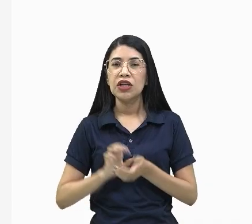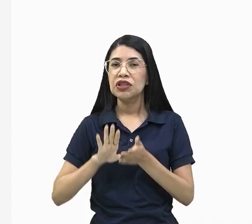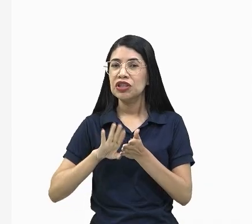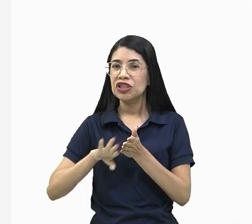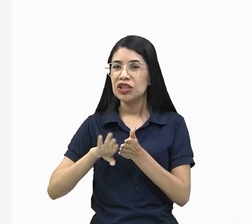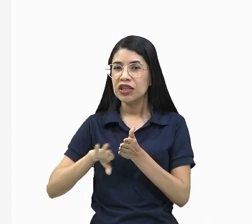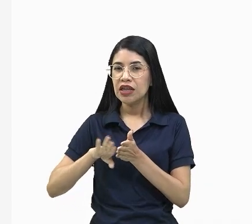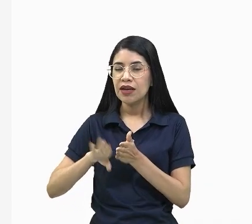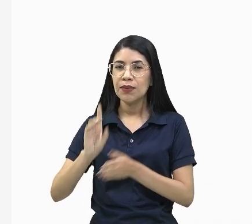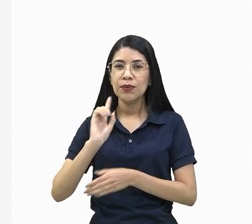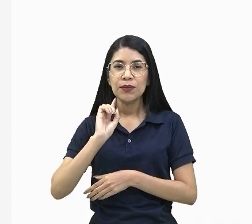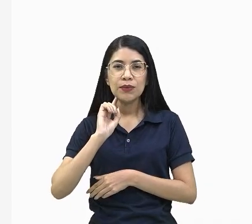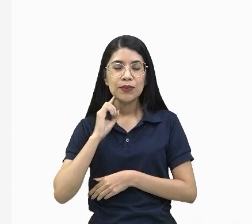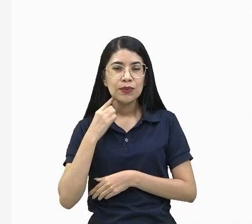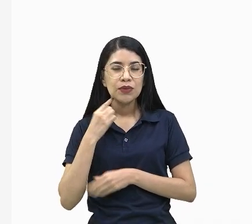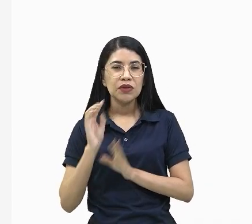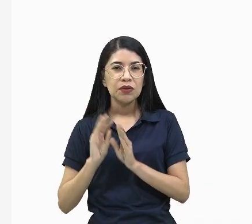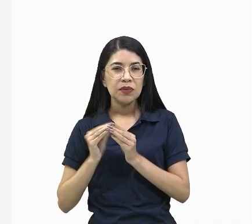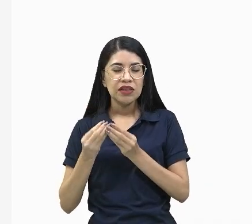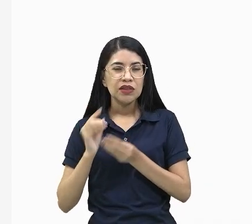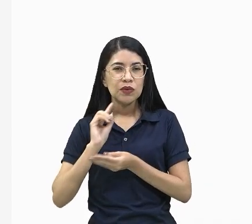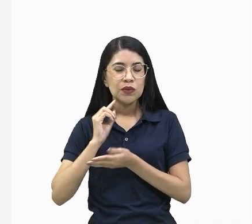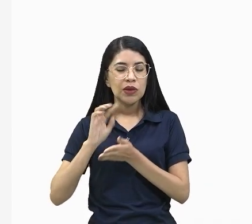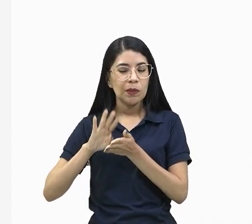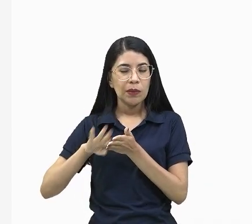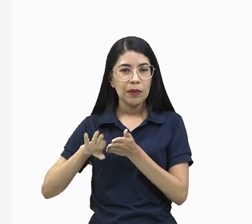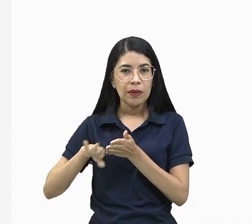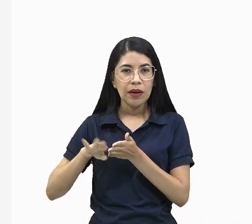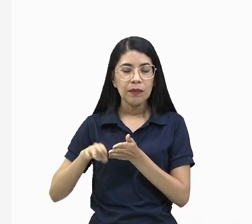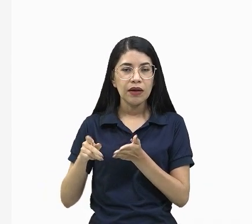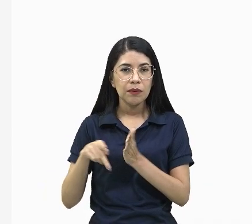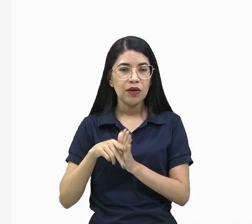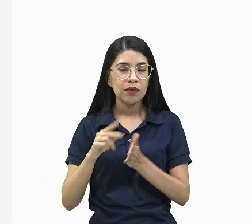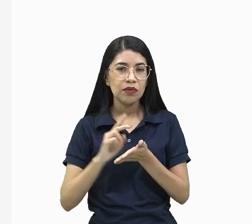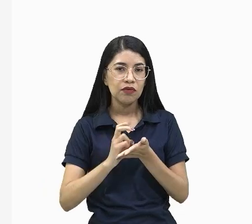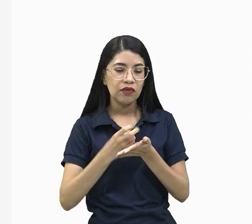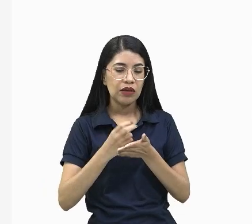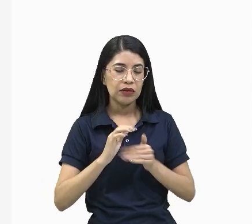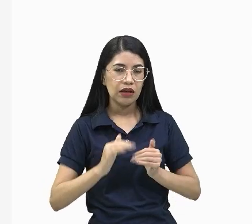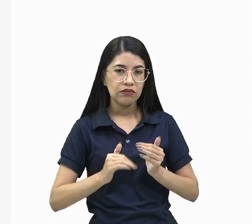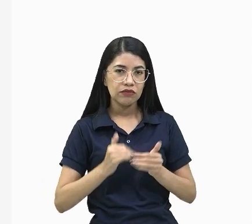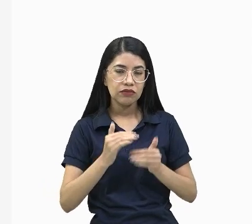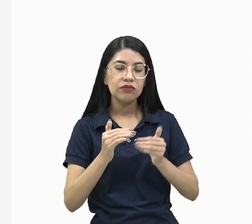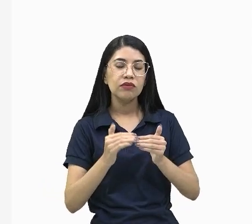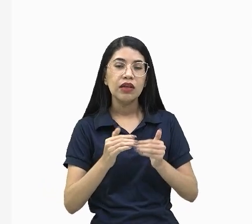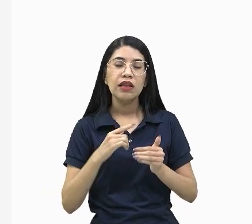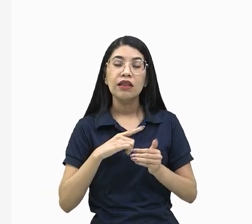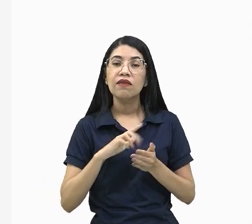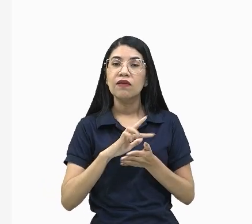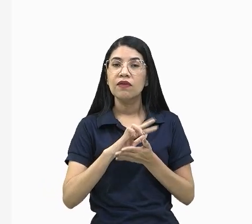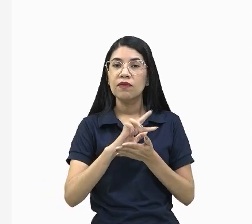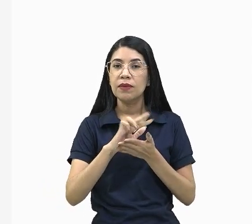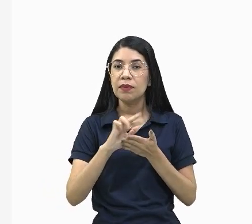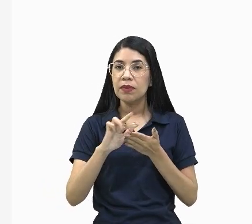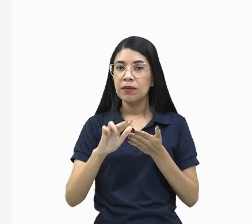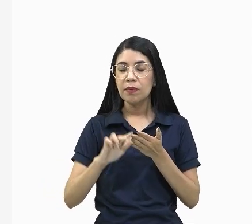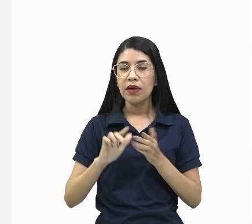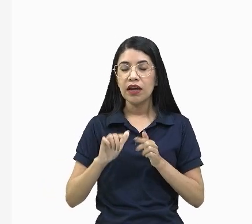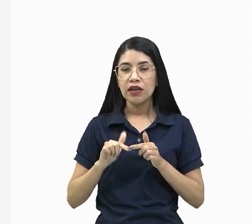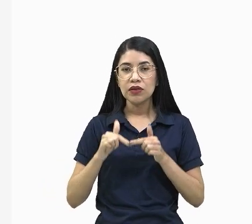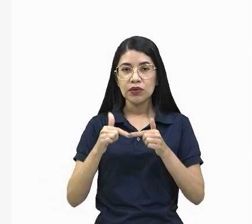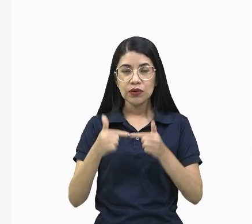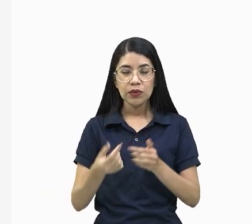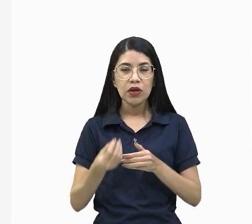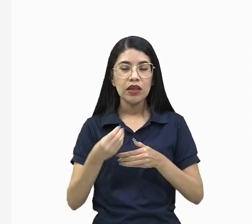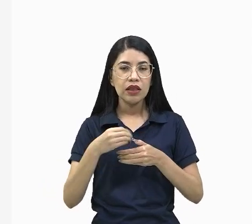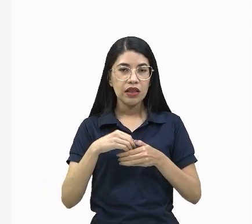resíduos, onde esses resíduos metabólicos do feto que está se desenvolvendo, onde está ocorrendo uma série de atividades